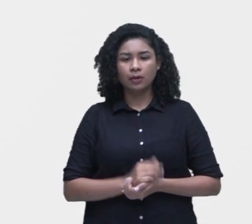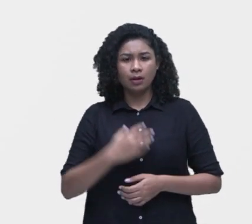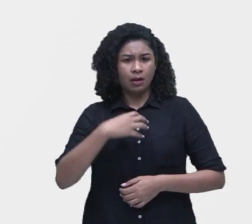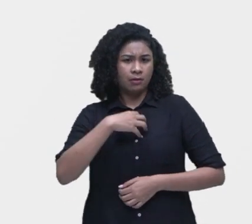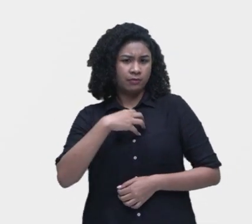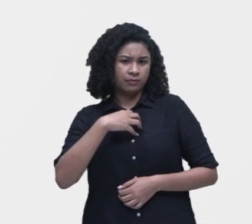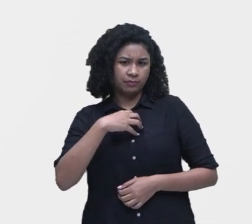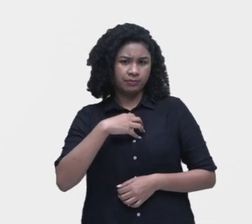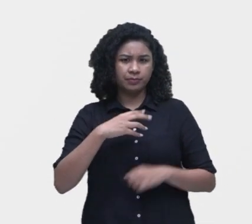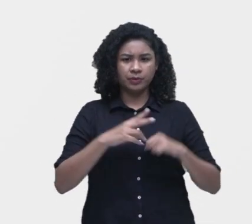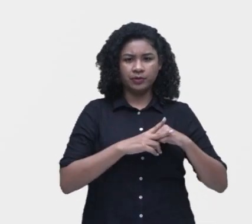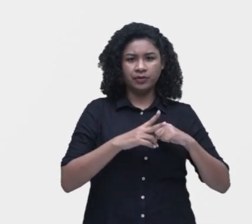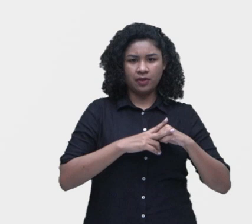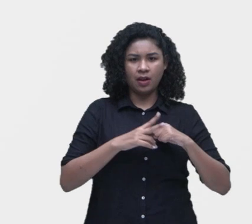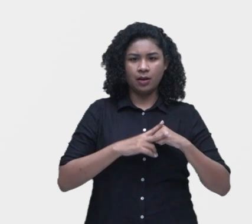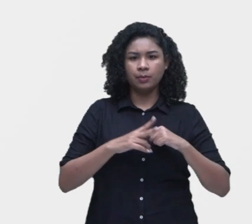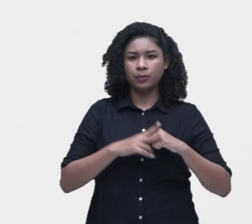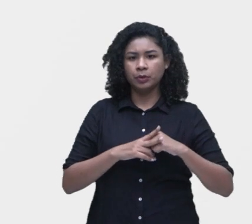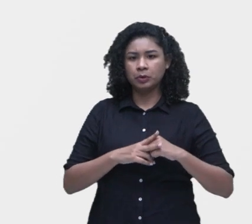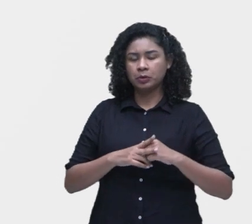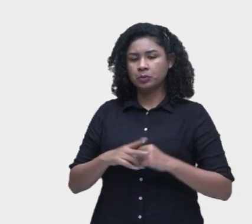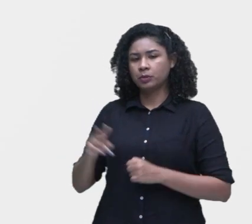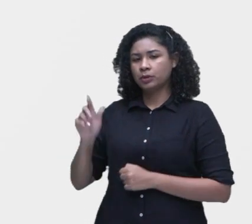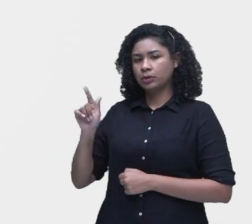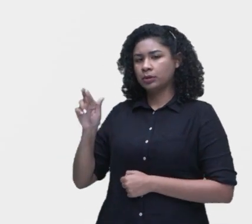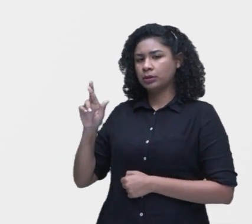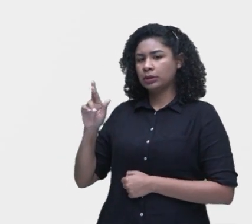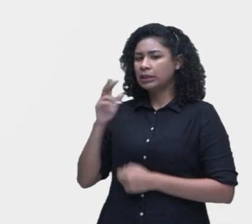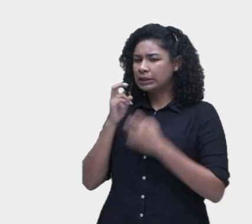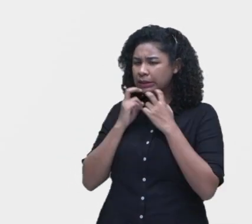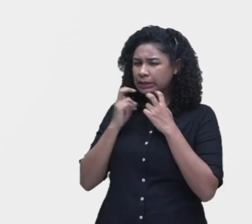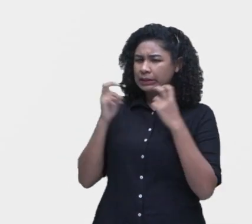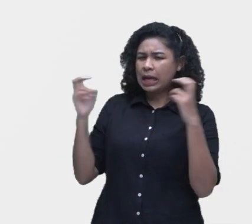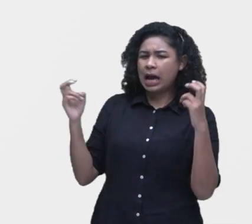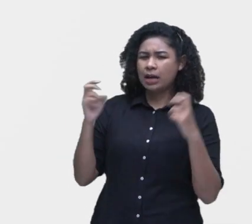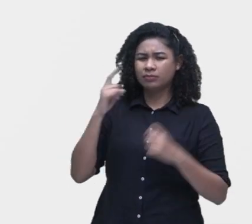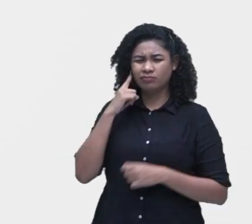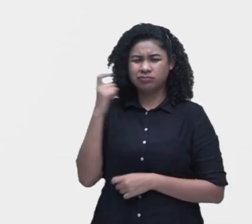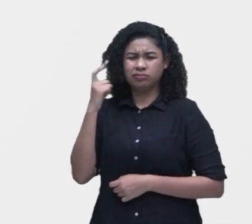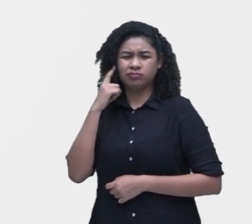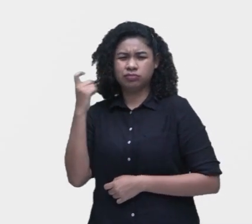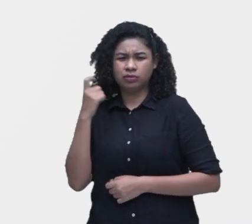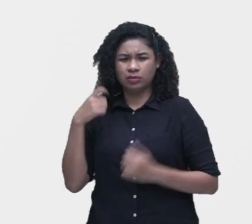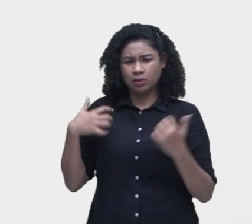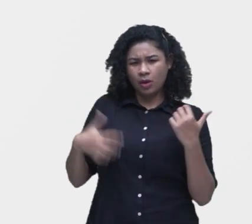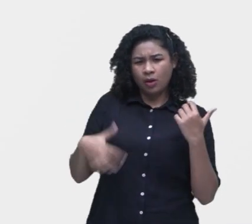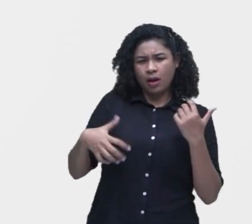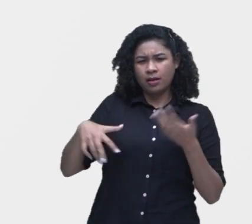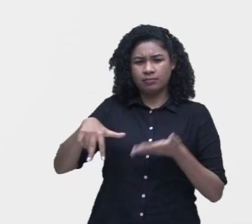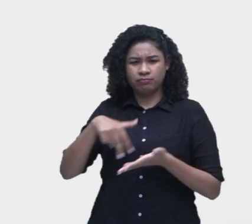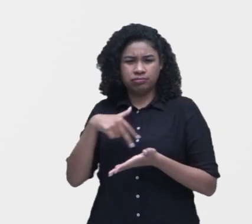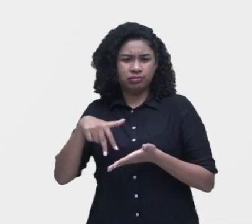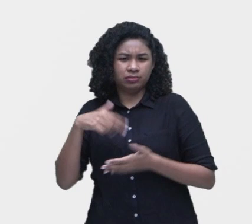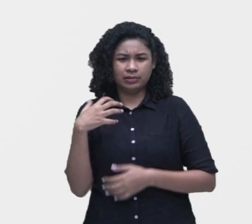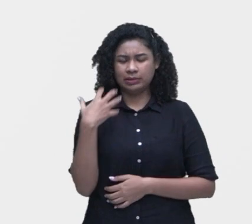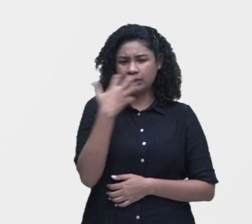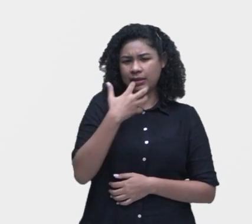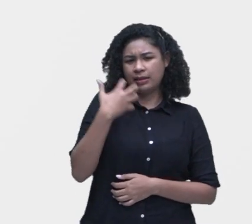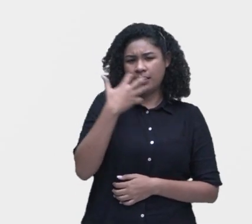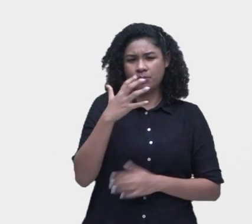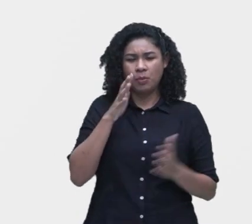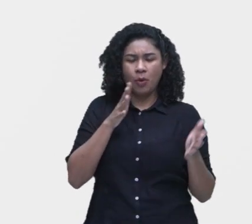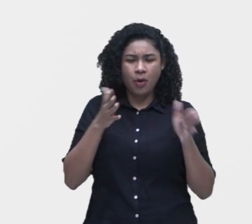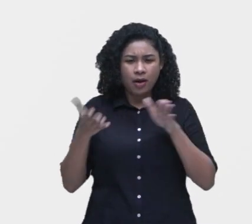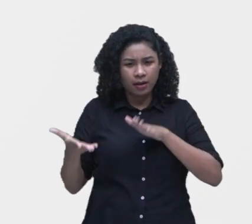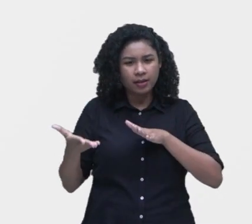gritasse, gemesse, tocasse, cansasse, morresse, temos o modo subjuntivo, que é o modo da dúvida, o